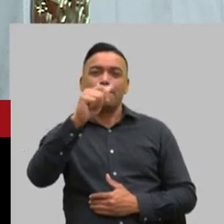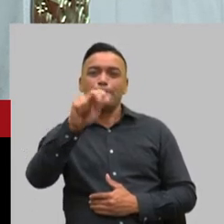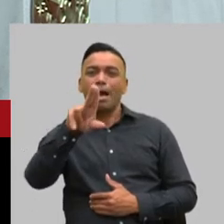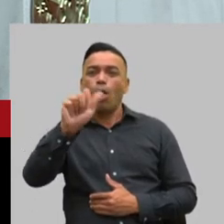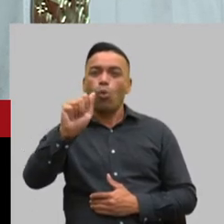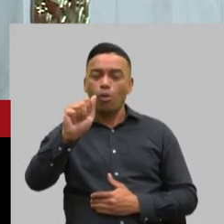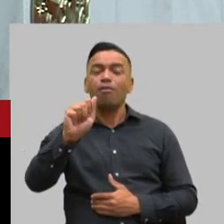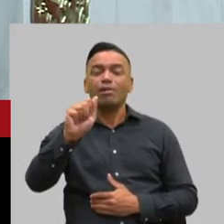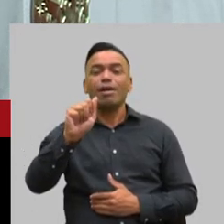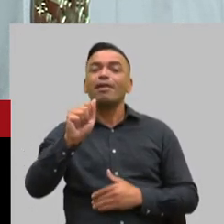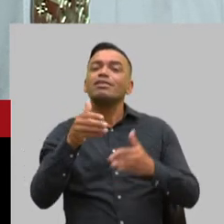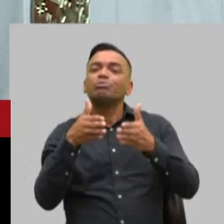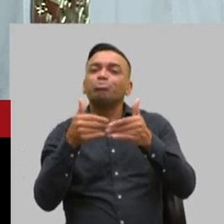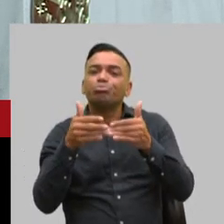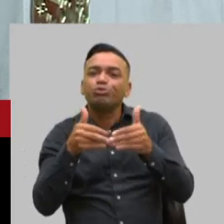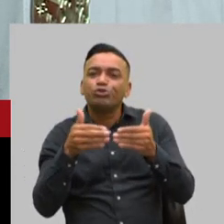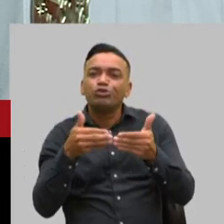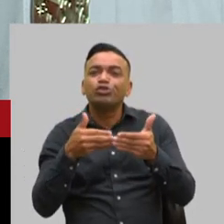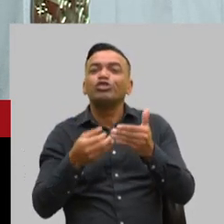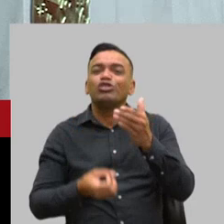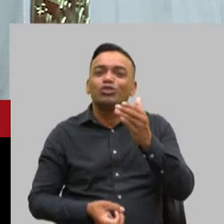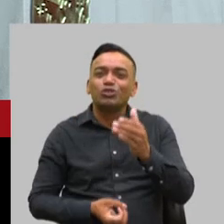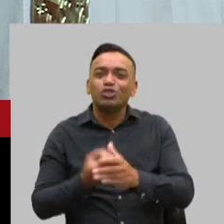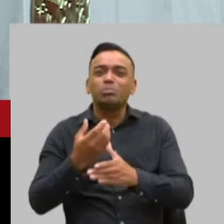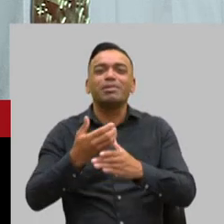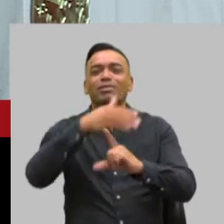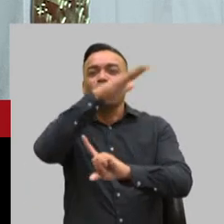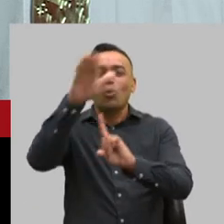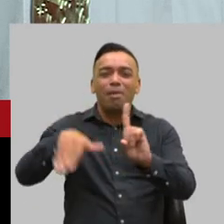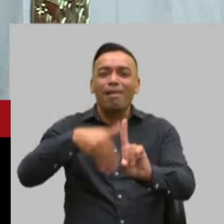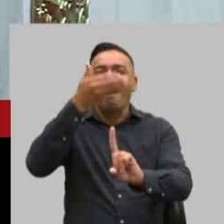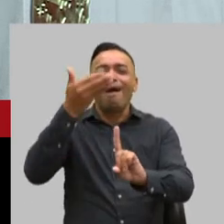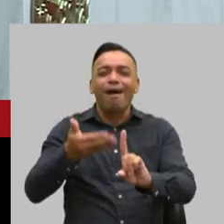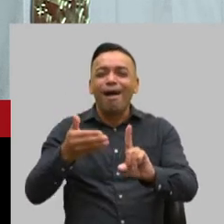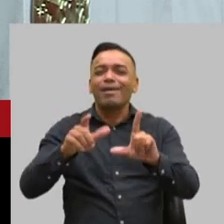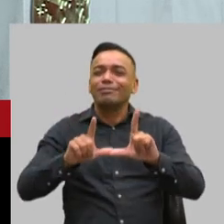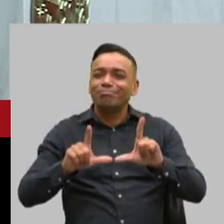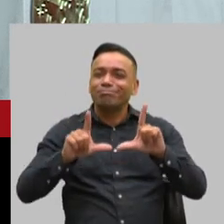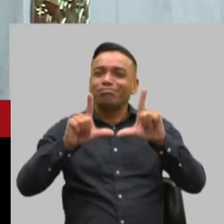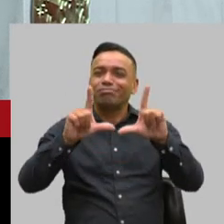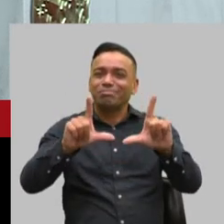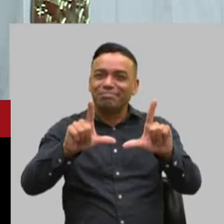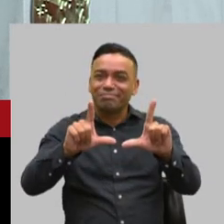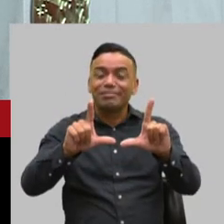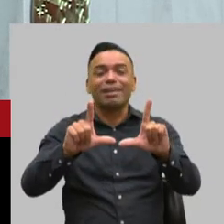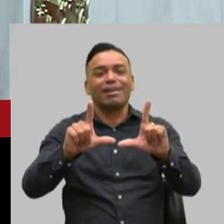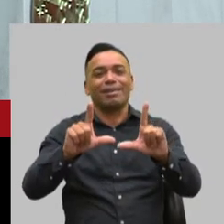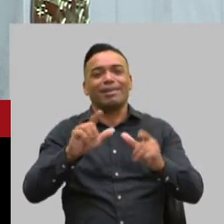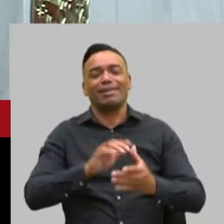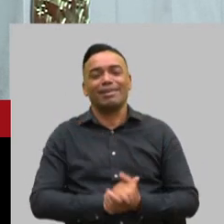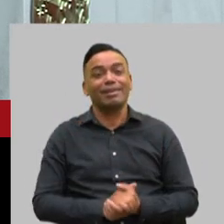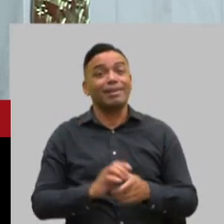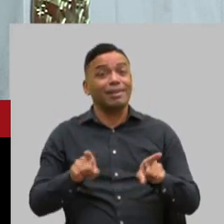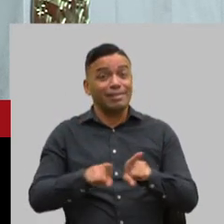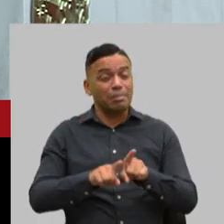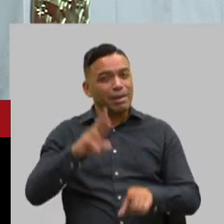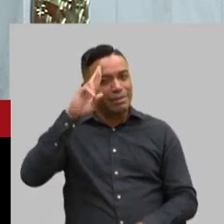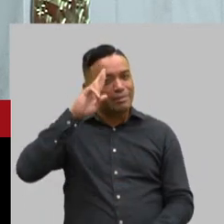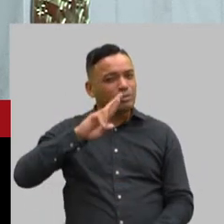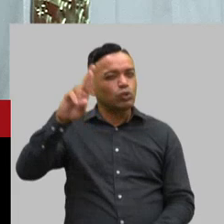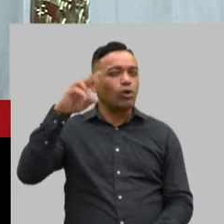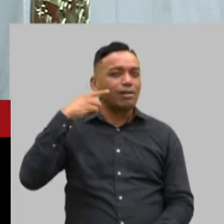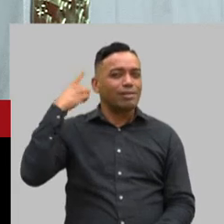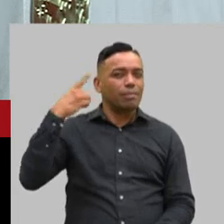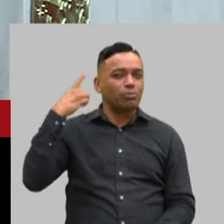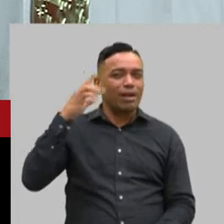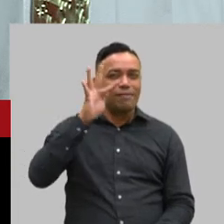do requerimento que deu origem a essa homenagem. Excelentíssimo senhor, deputado federal